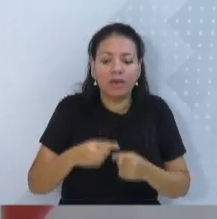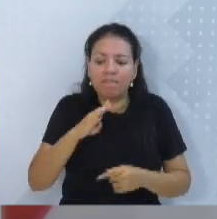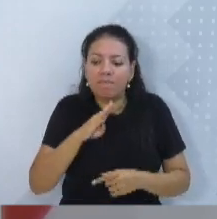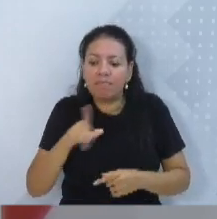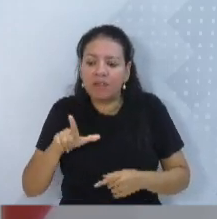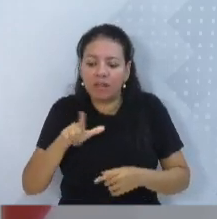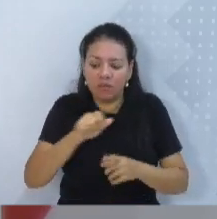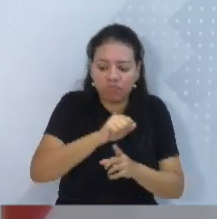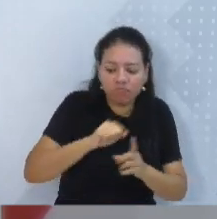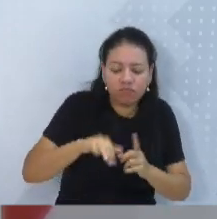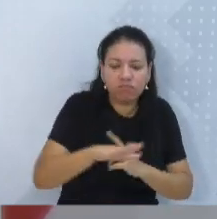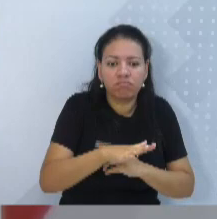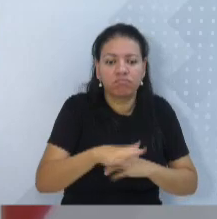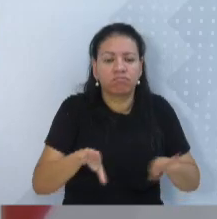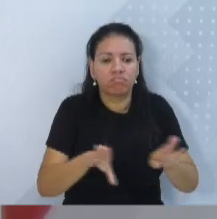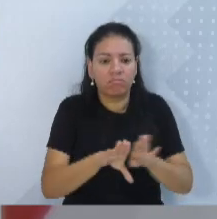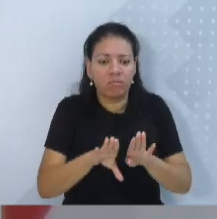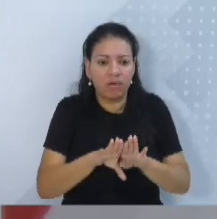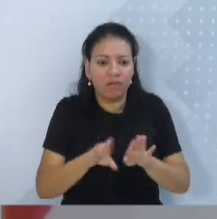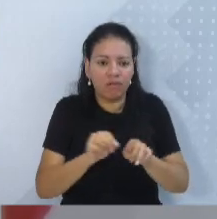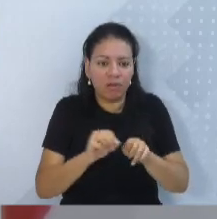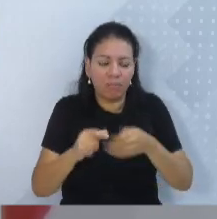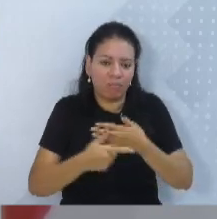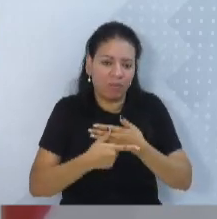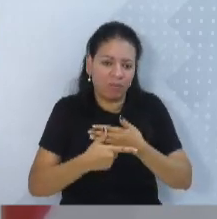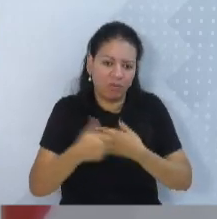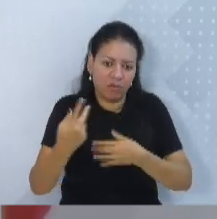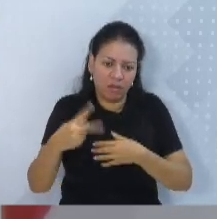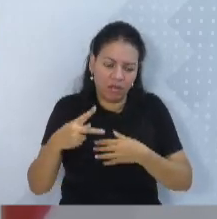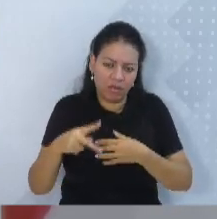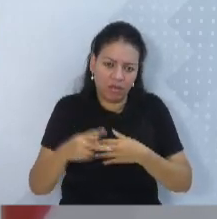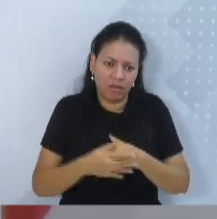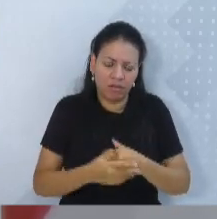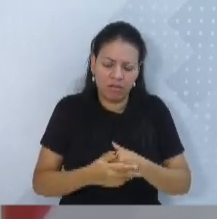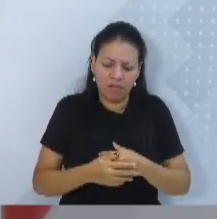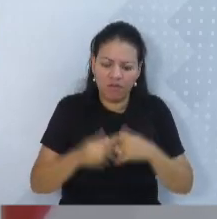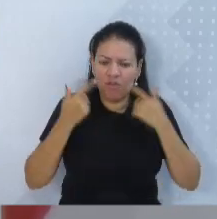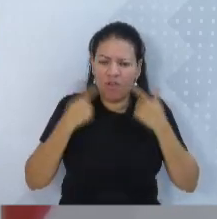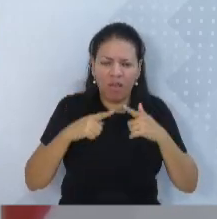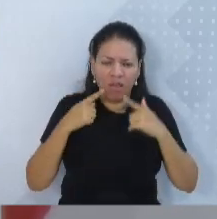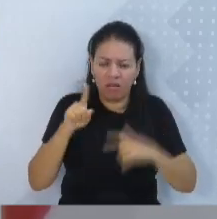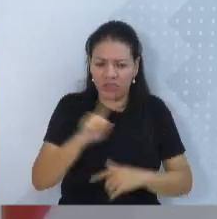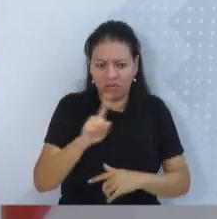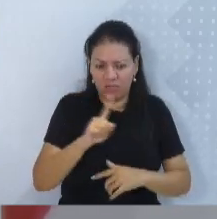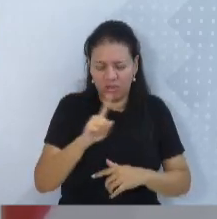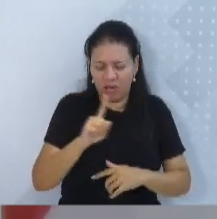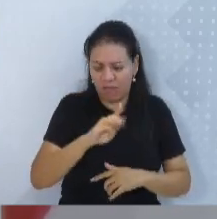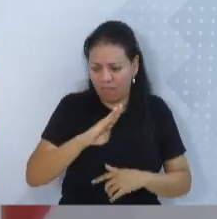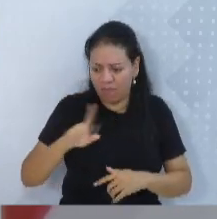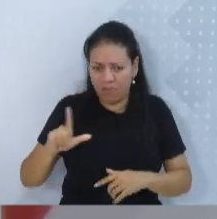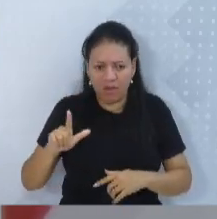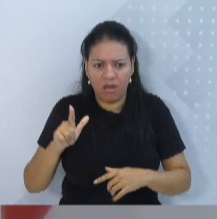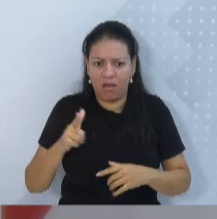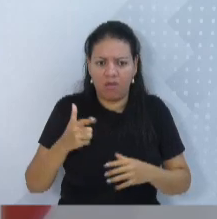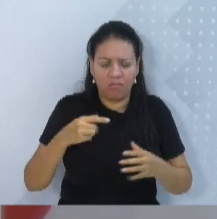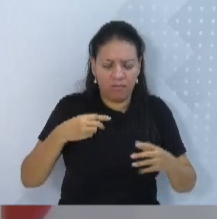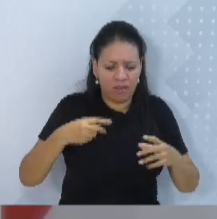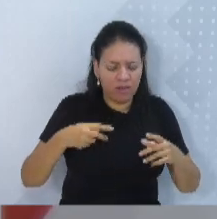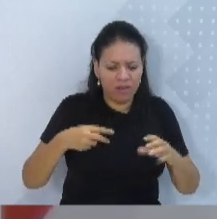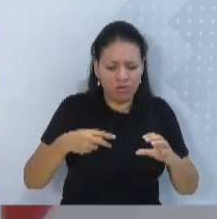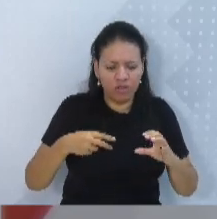a sociedade também faça o seu papel e eu não vou aqui criticar só um município o Executivo